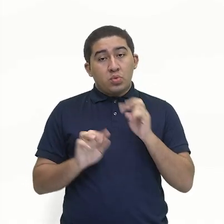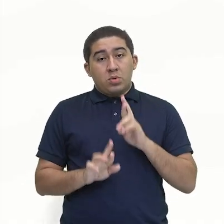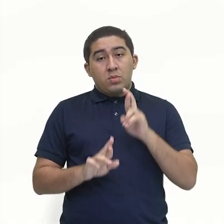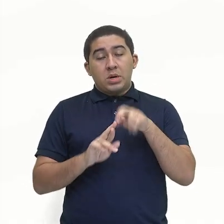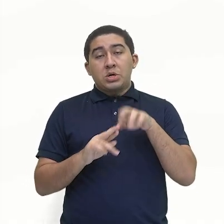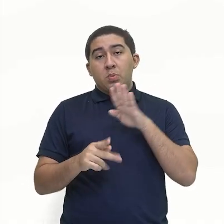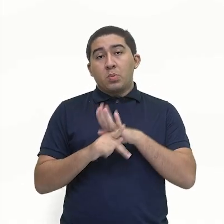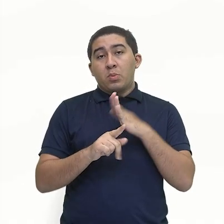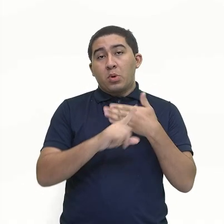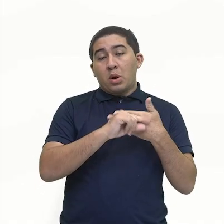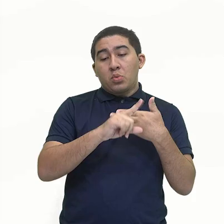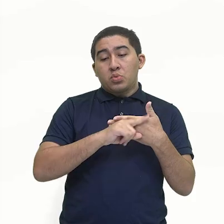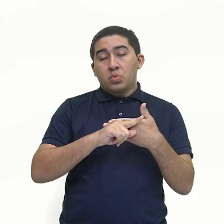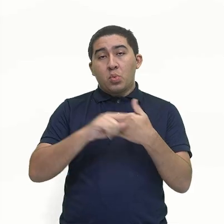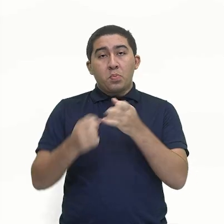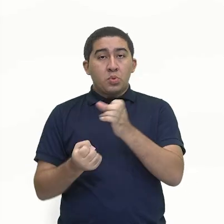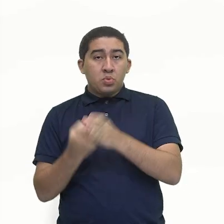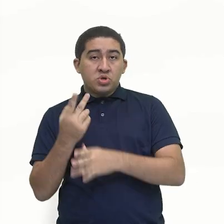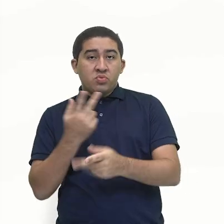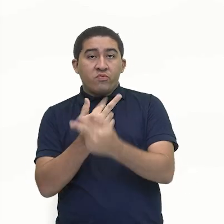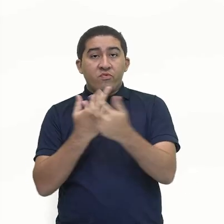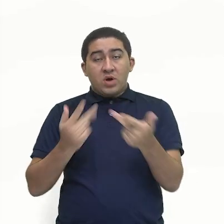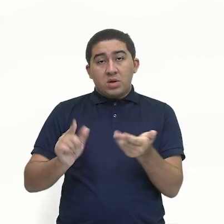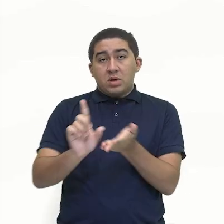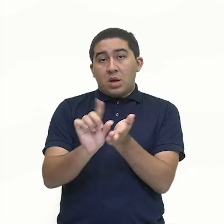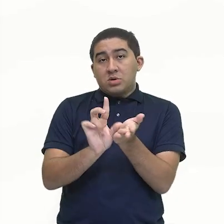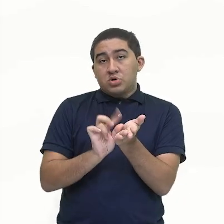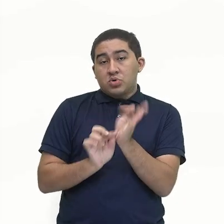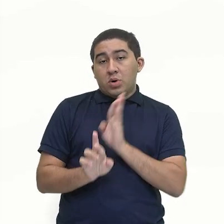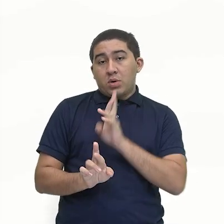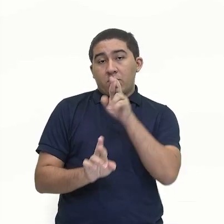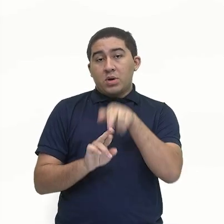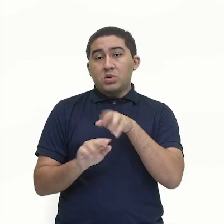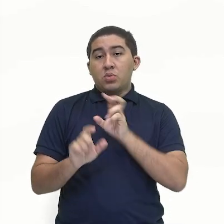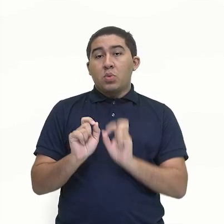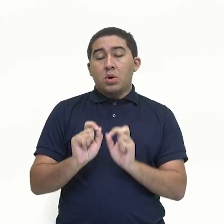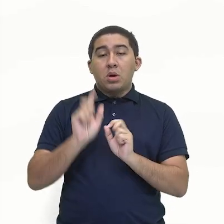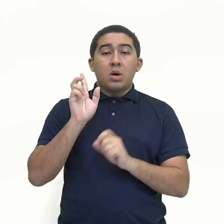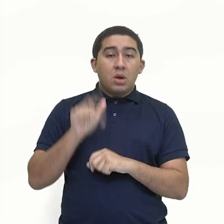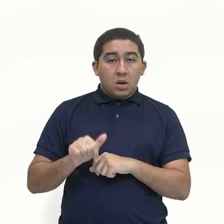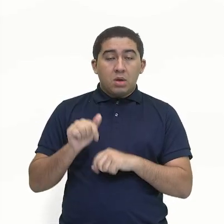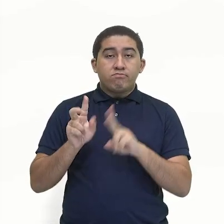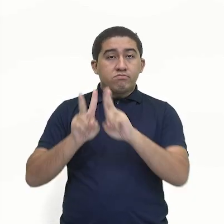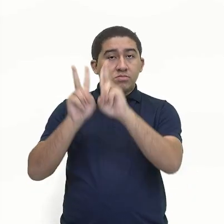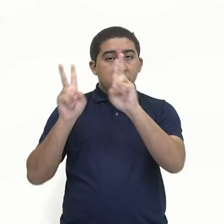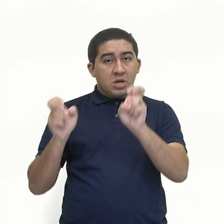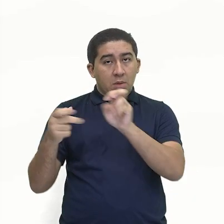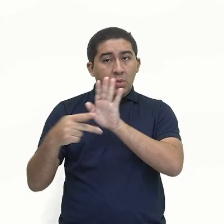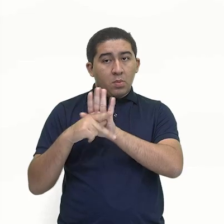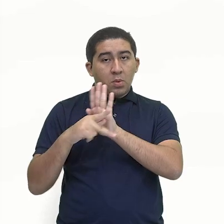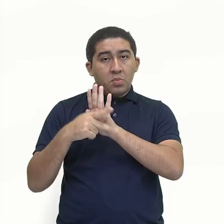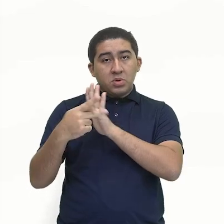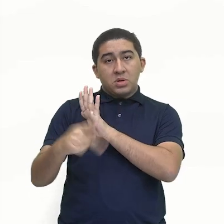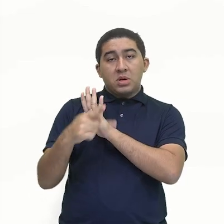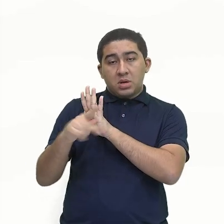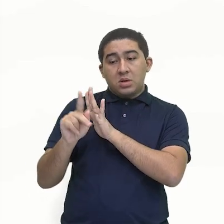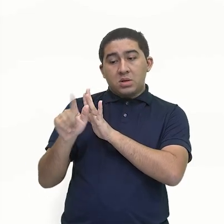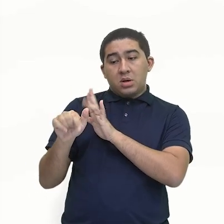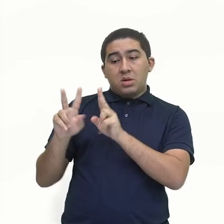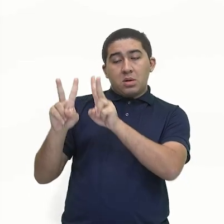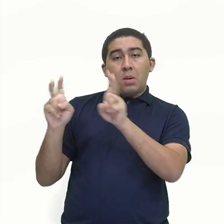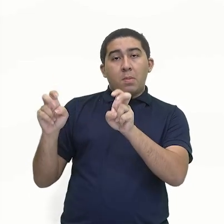John Smith pode ter produzido um monte de material, mas o que vai vir para vocês são aquilo, né? Tudo aquilo que ele